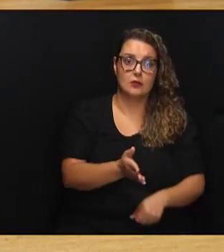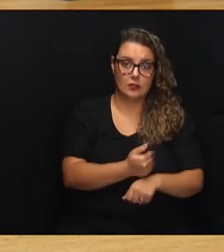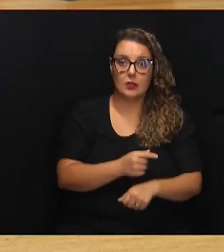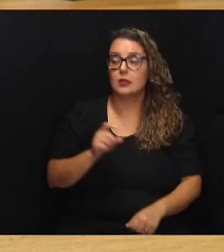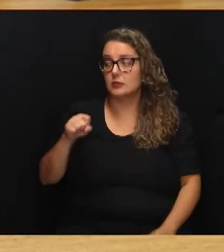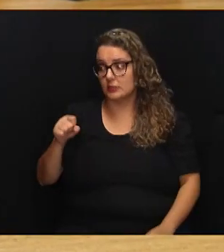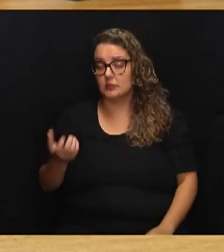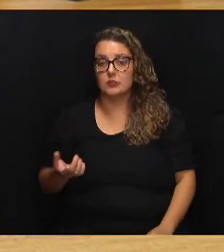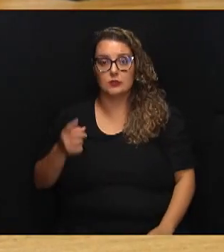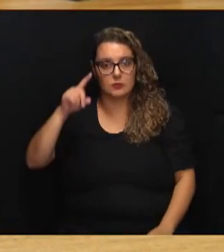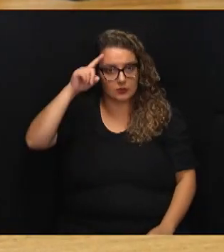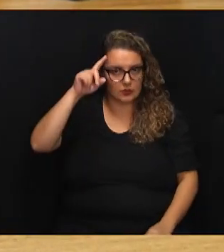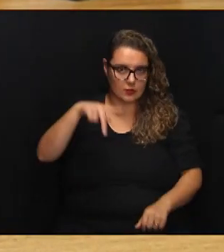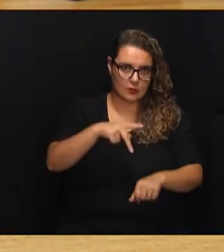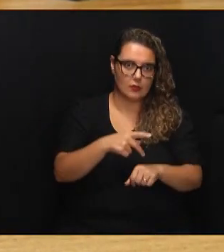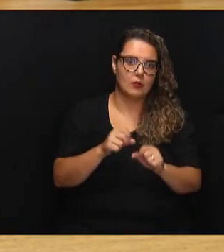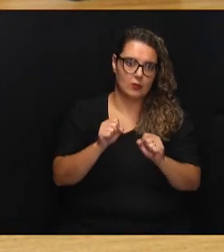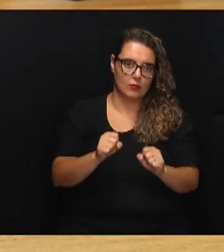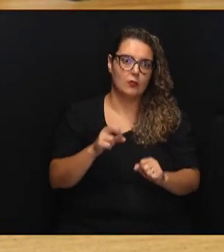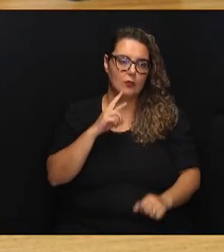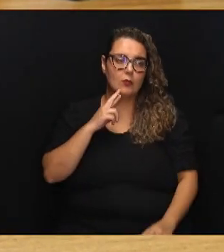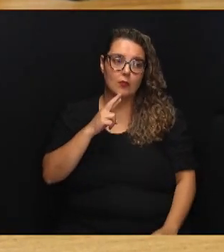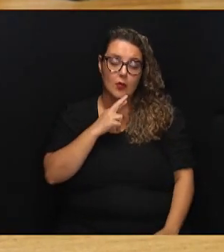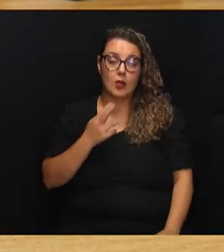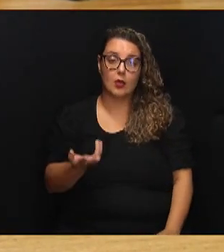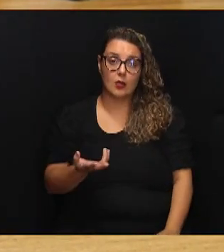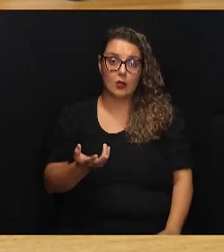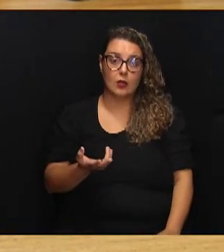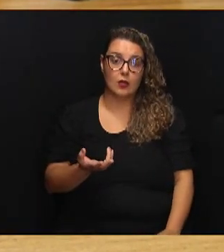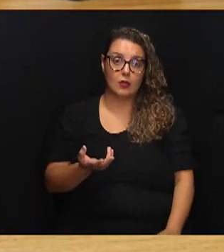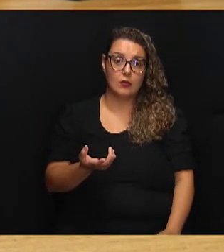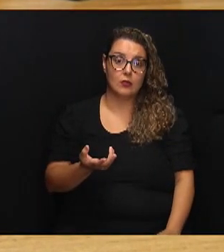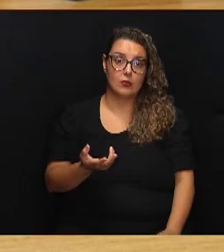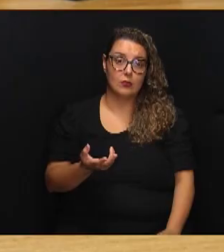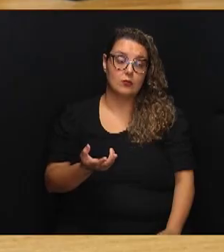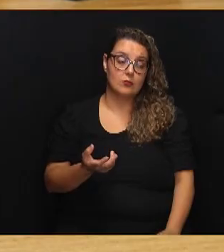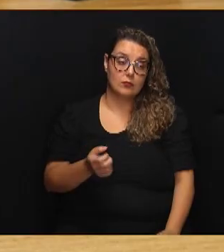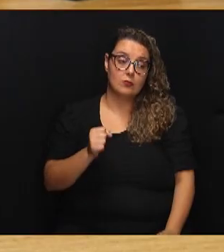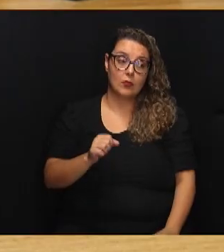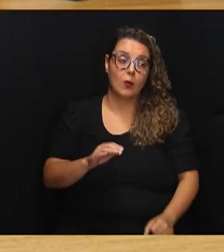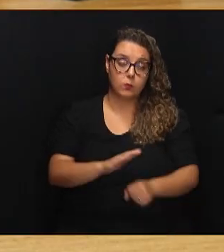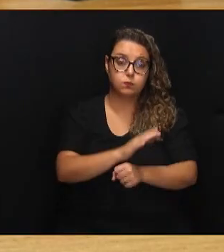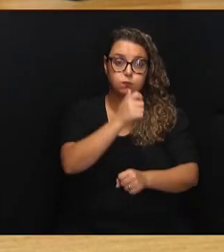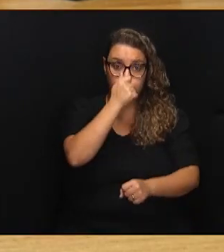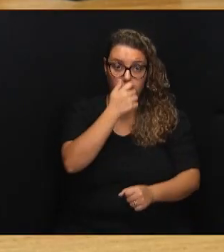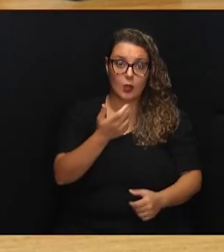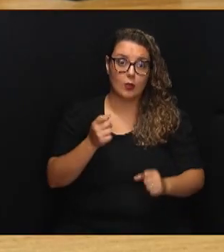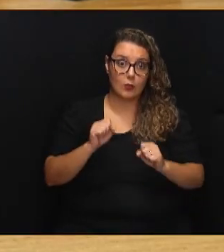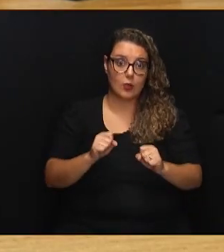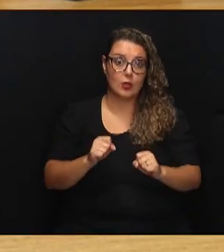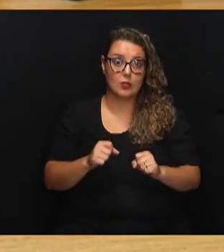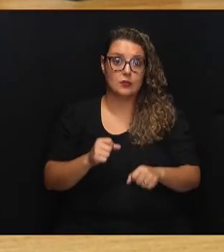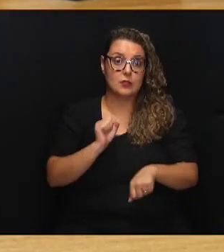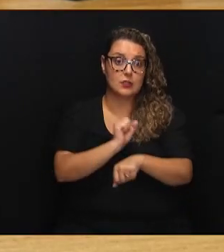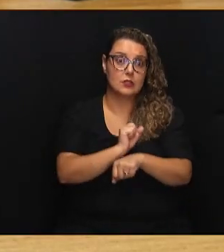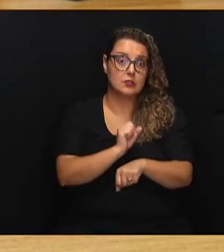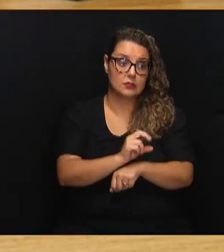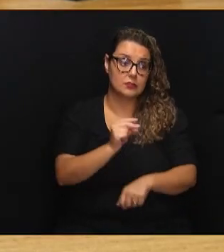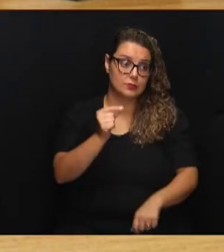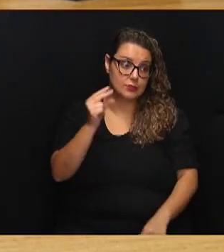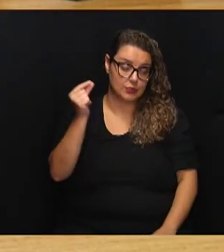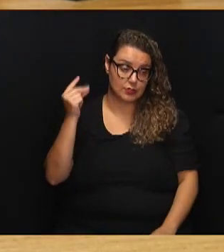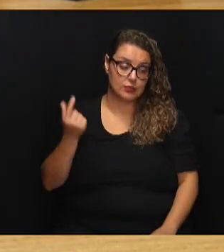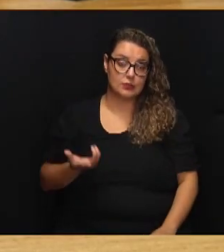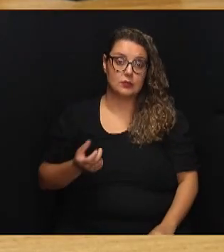de Páscoa, o restaurante que ele, de preferência dele pode estar lotado, ele pode ficar sem, pode ficar esperando,